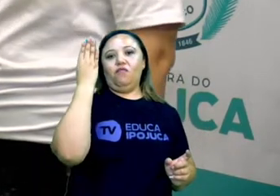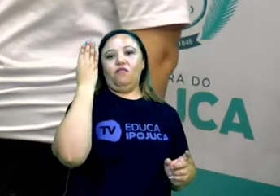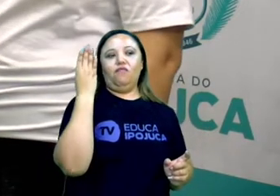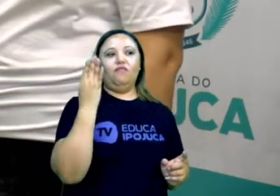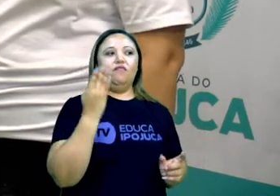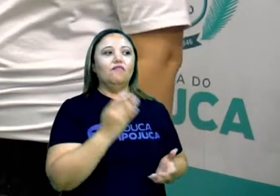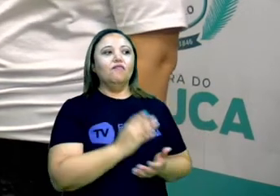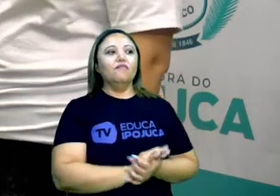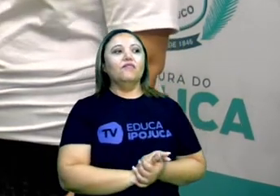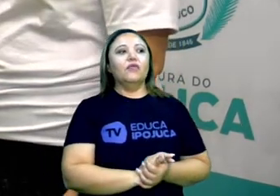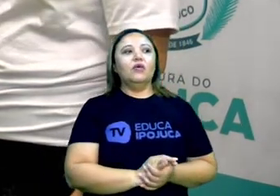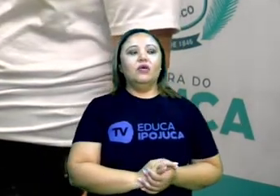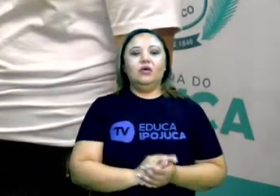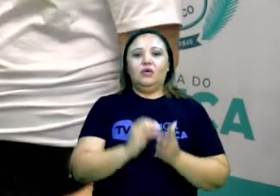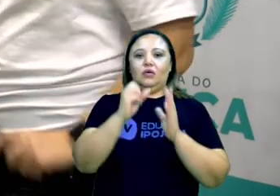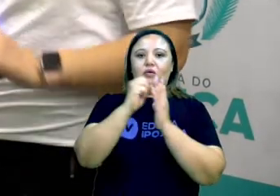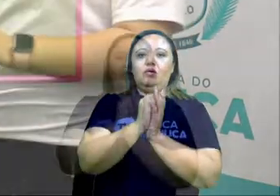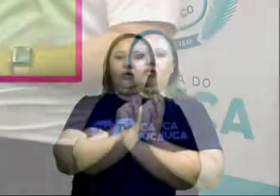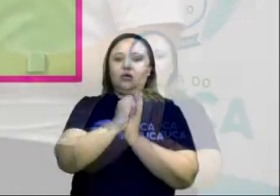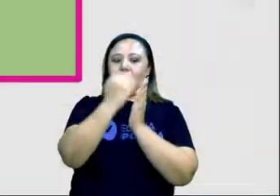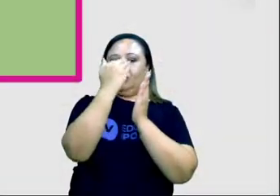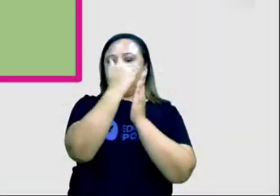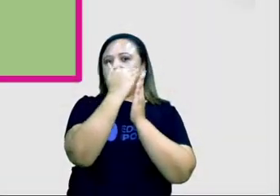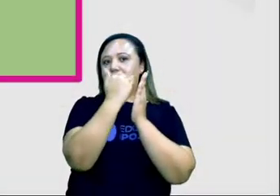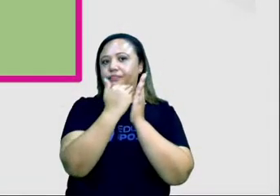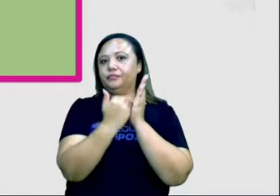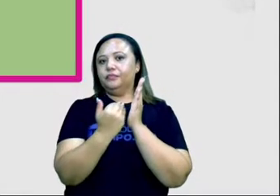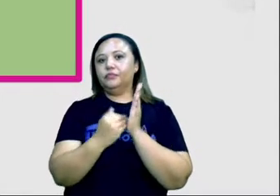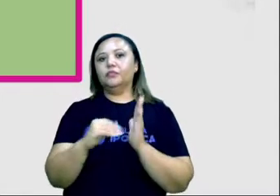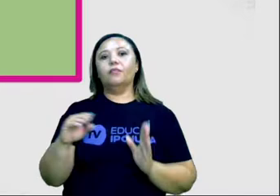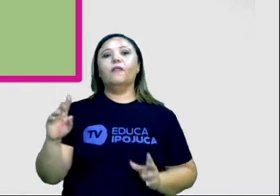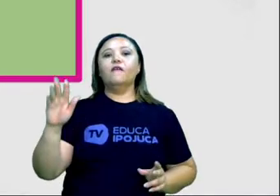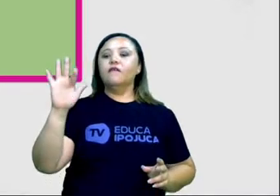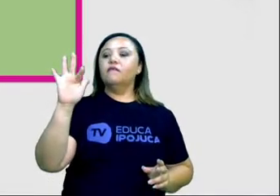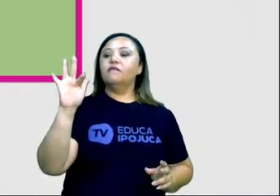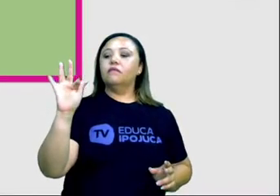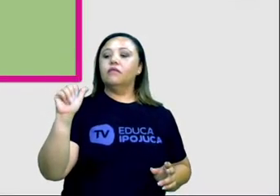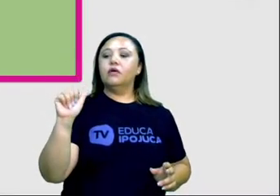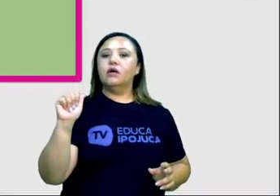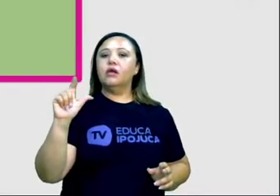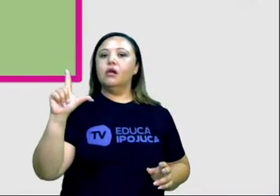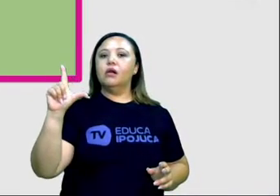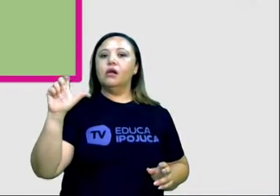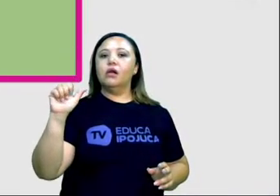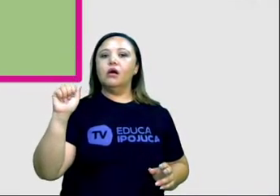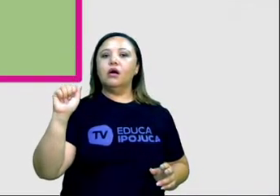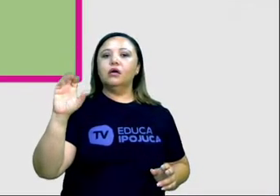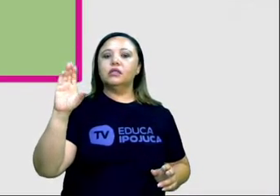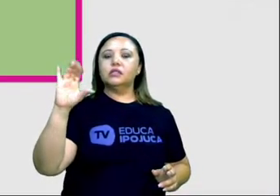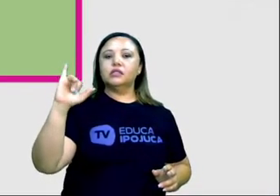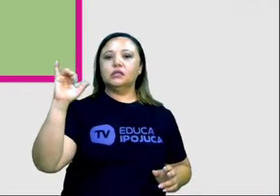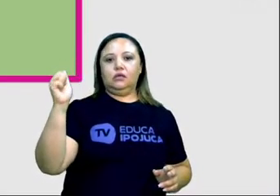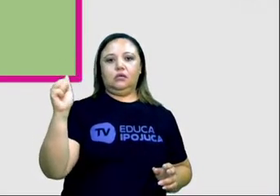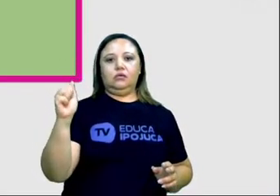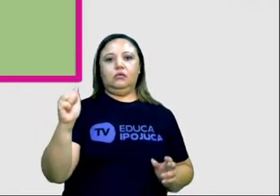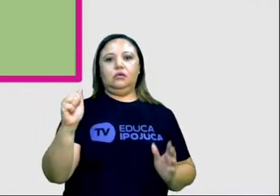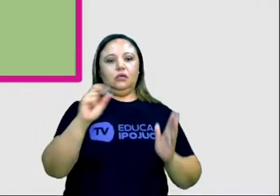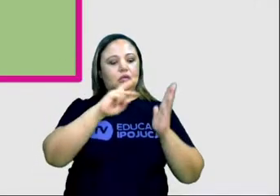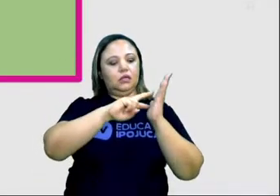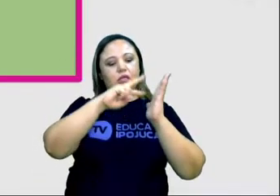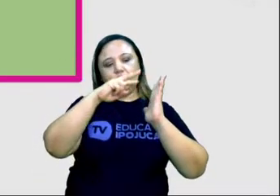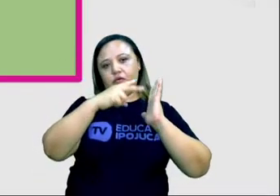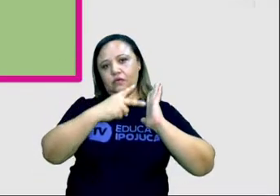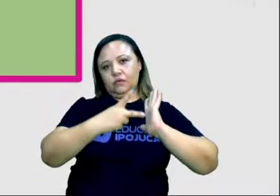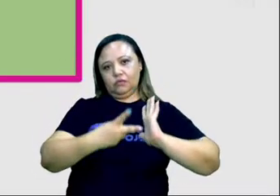Vamos aos conceitos. A palavra falácia tem origem do termo latim